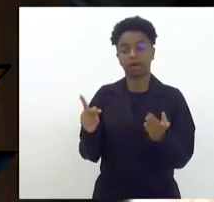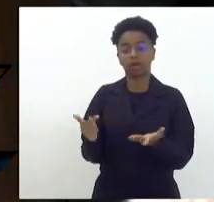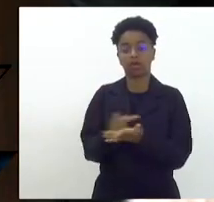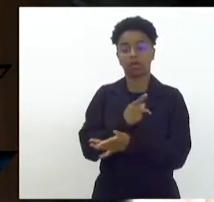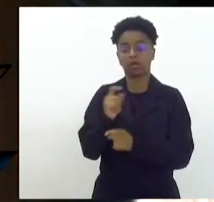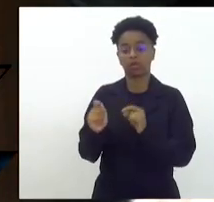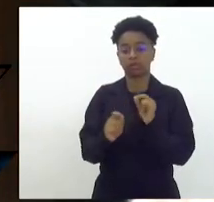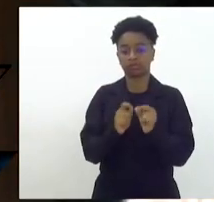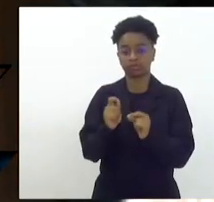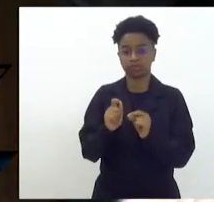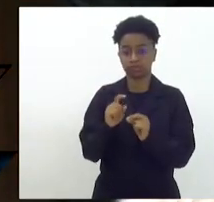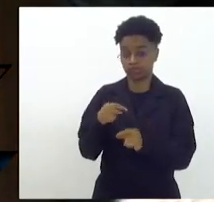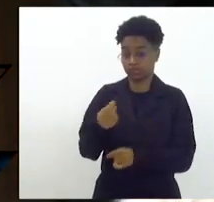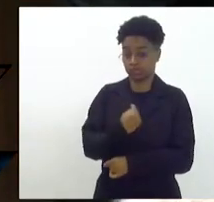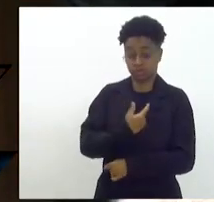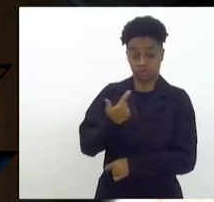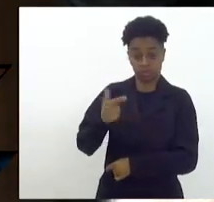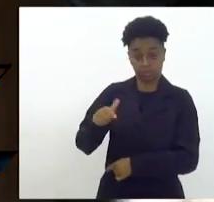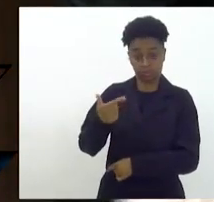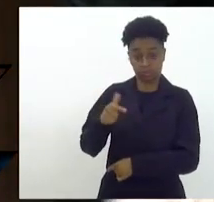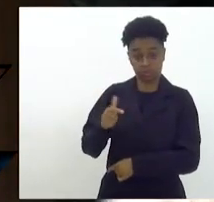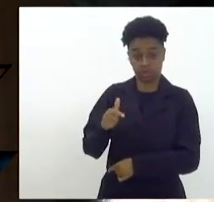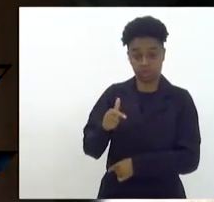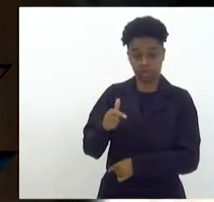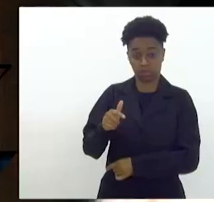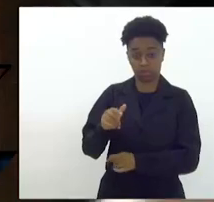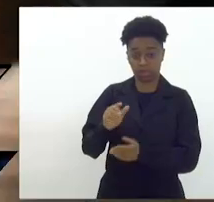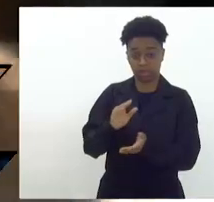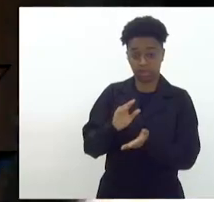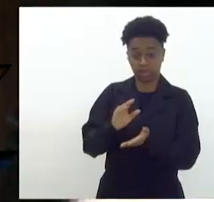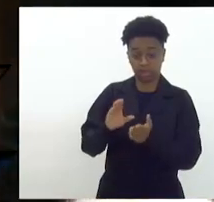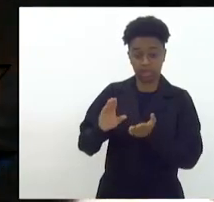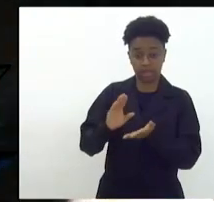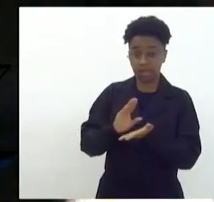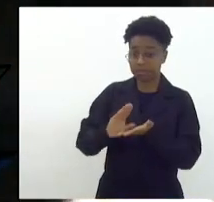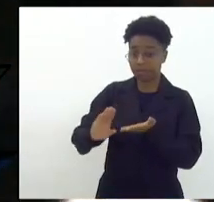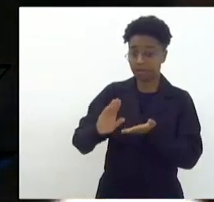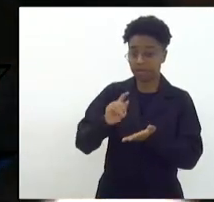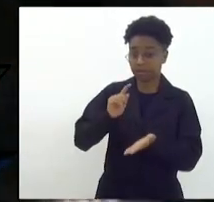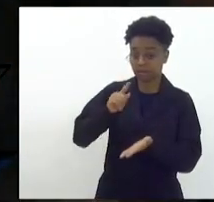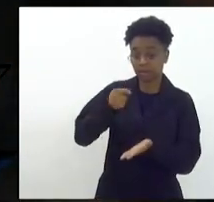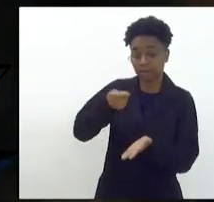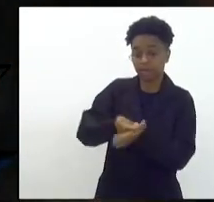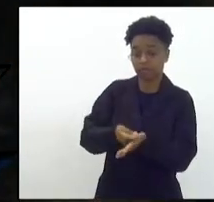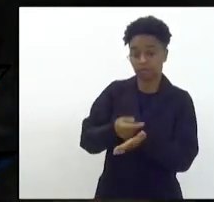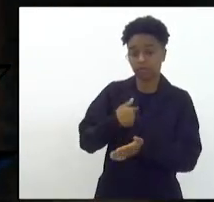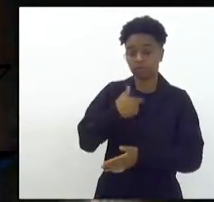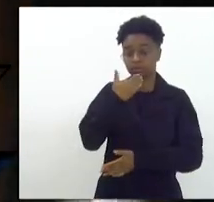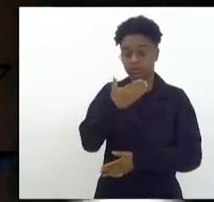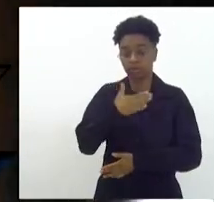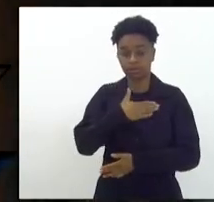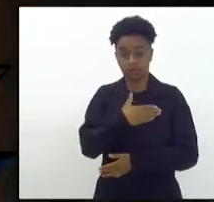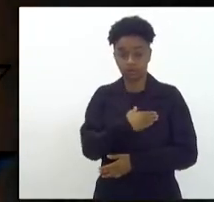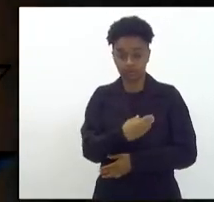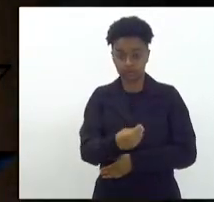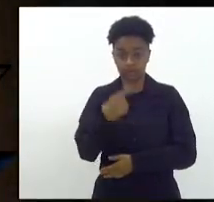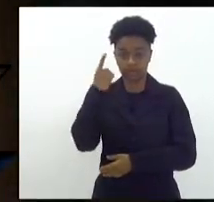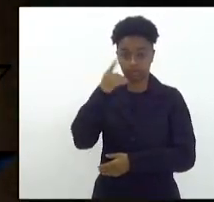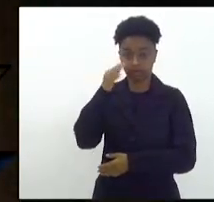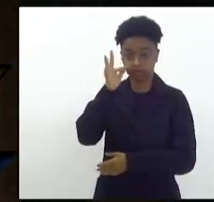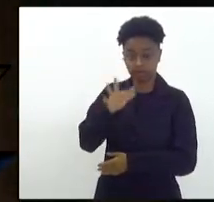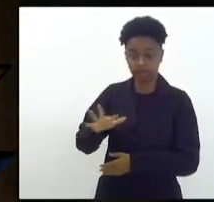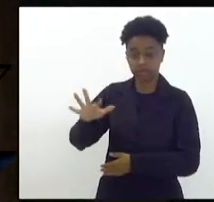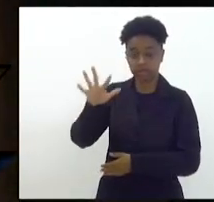como nós não temos a emenda e positiva eu pedi o meu filho deputado federal o Toni de Paula